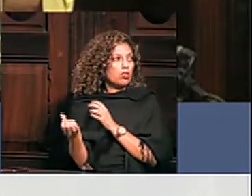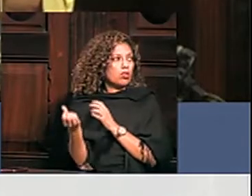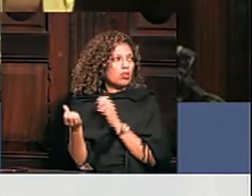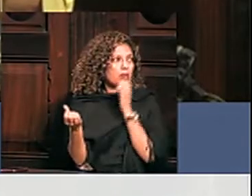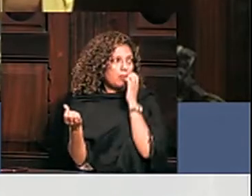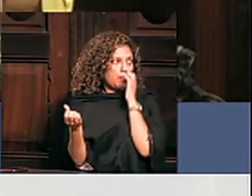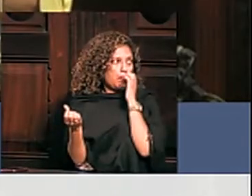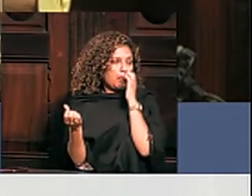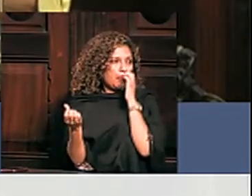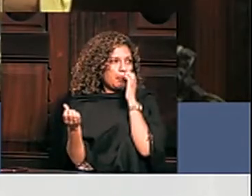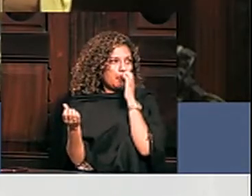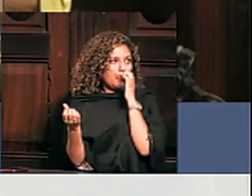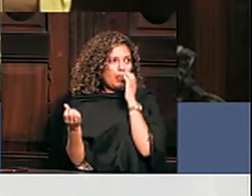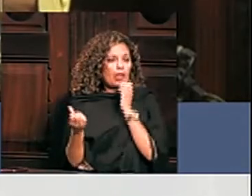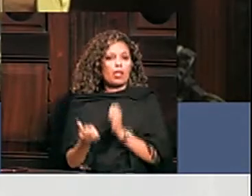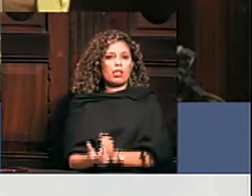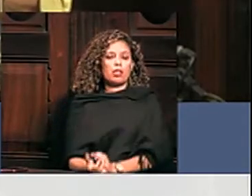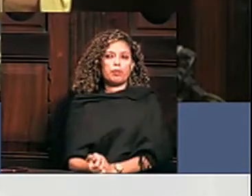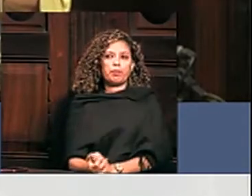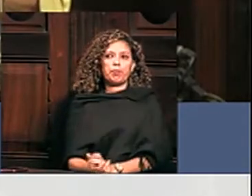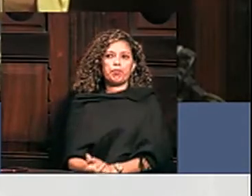Parecer, rapaz.